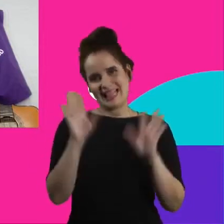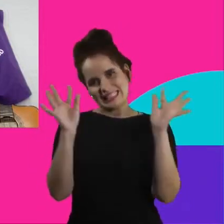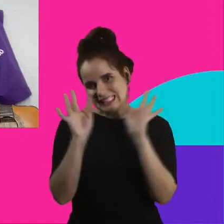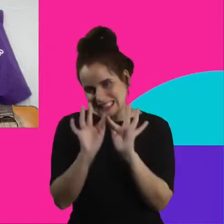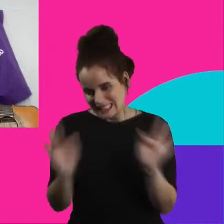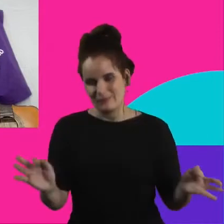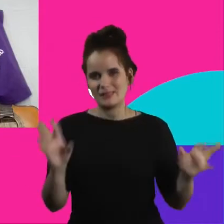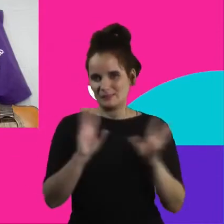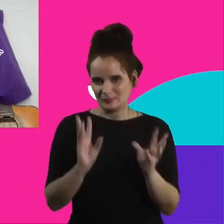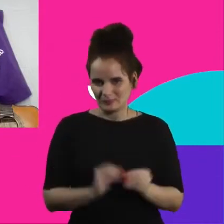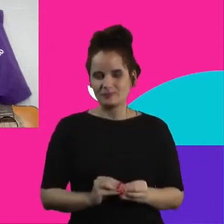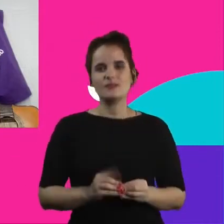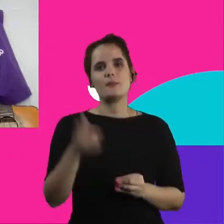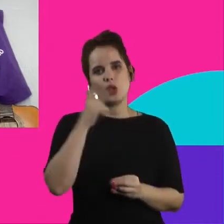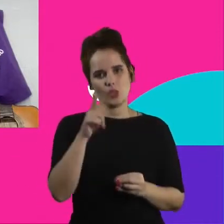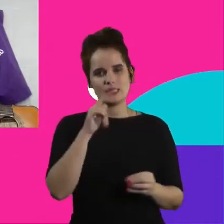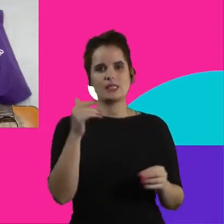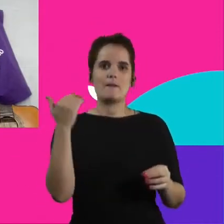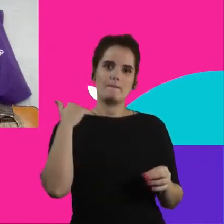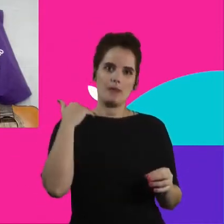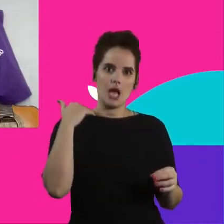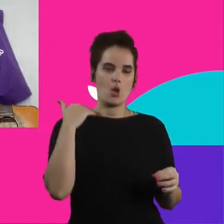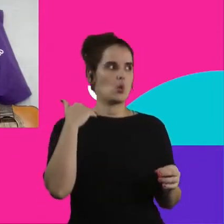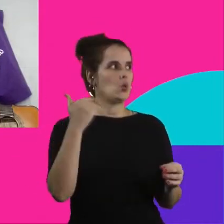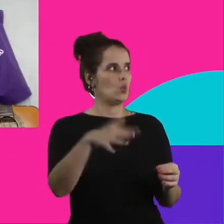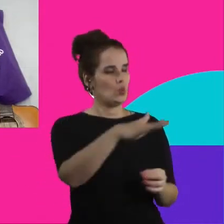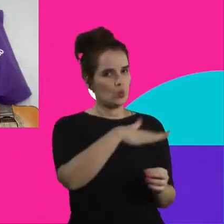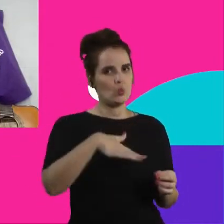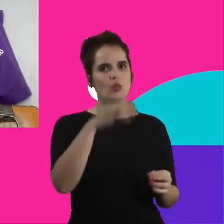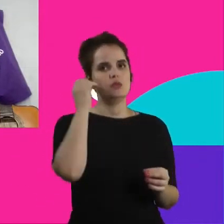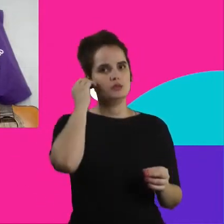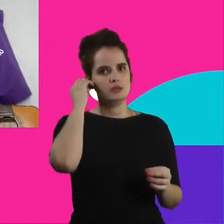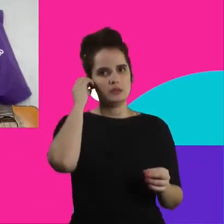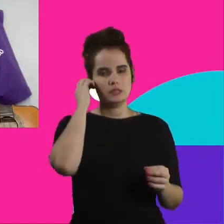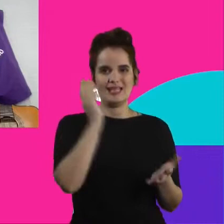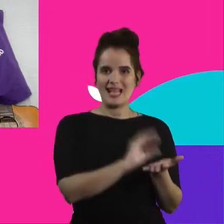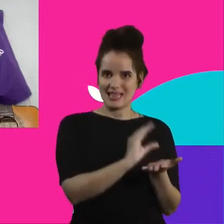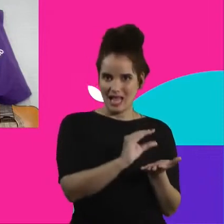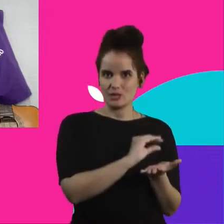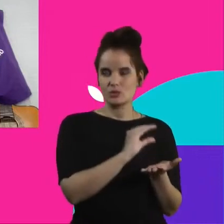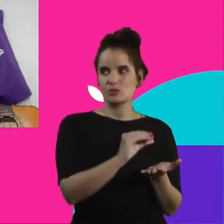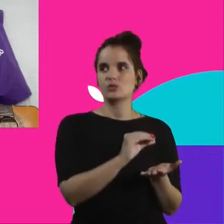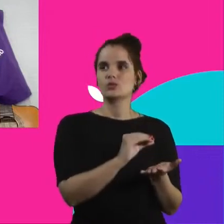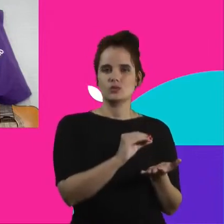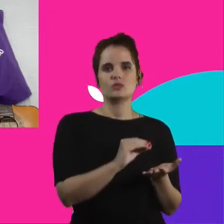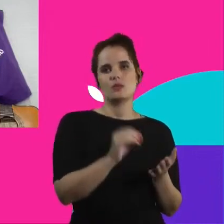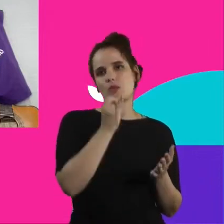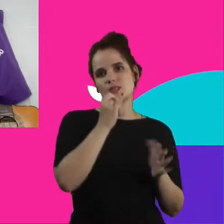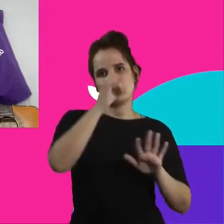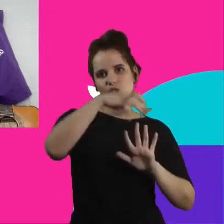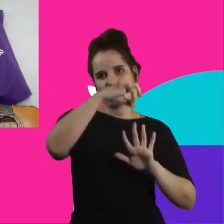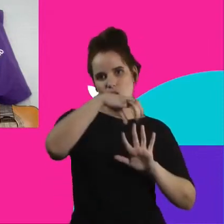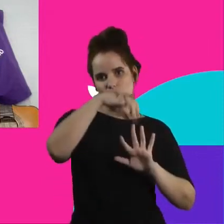aqui, a gente fala que para manter esse bancão, né, de dados, do exemplo aqui é o do Bitcoin,